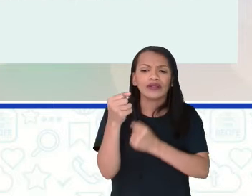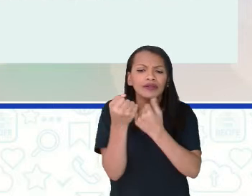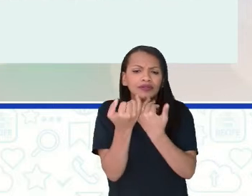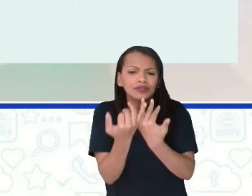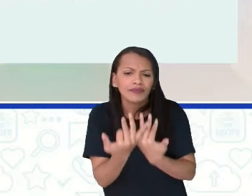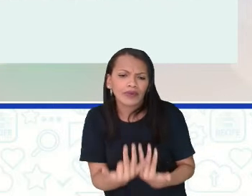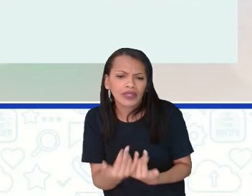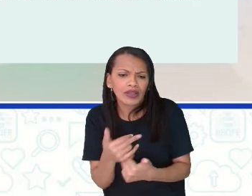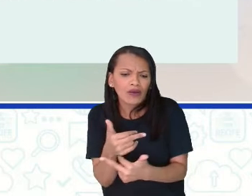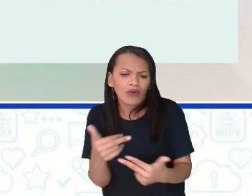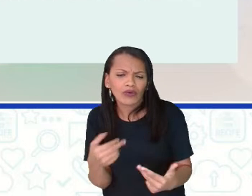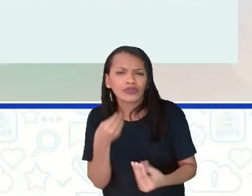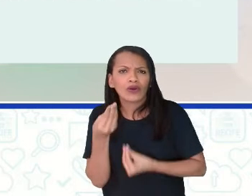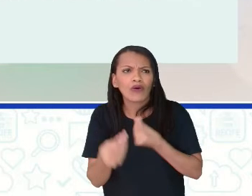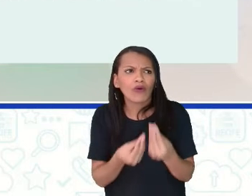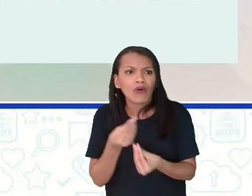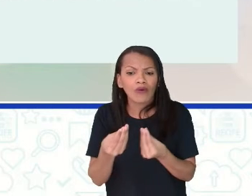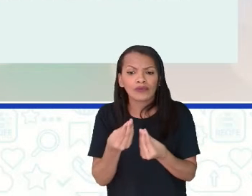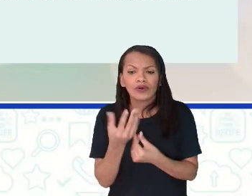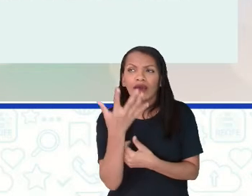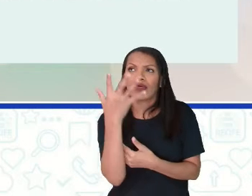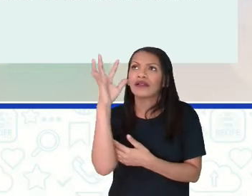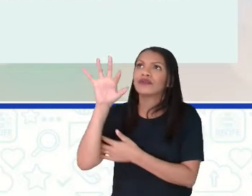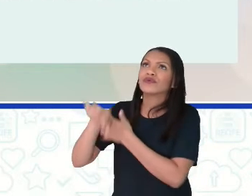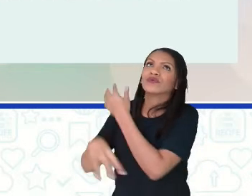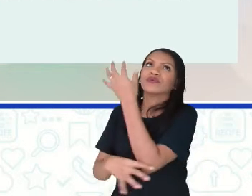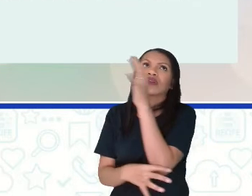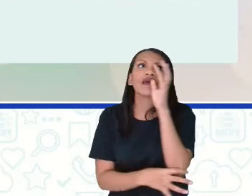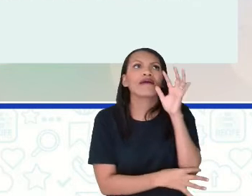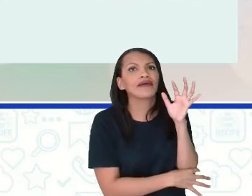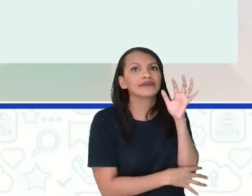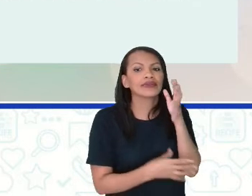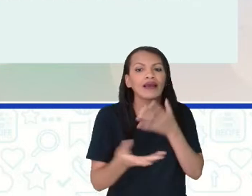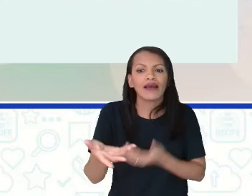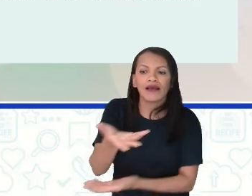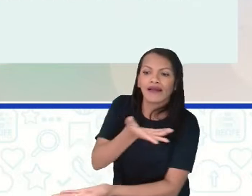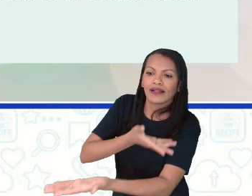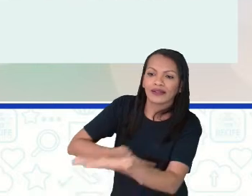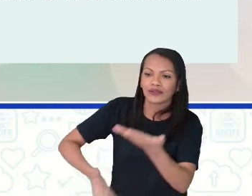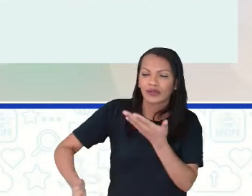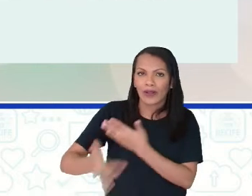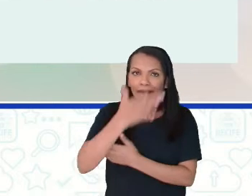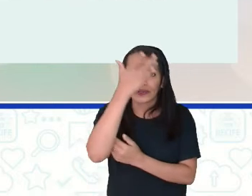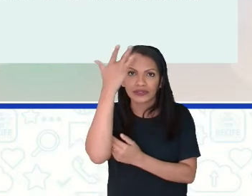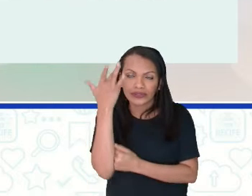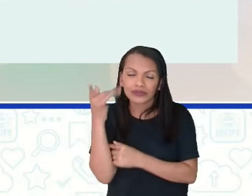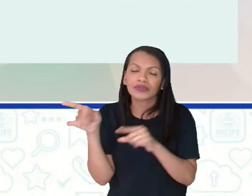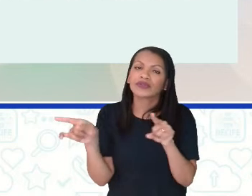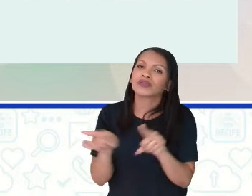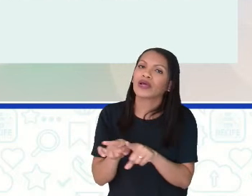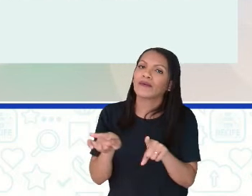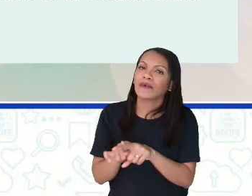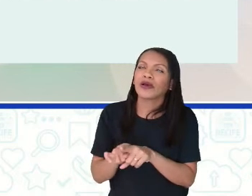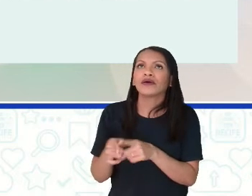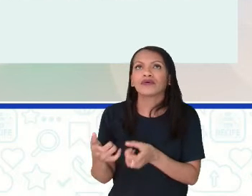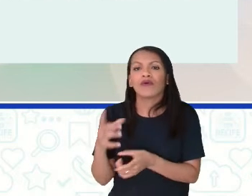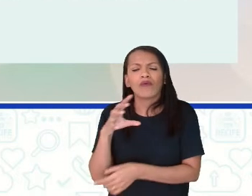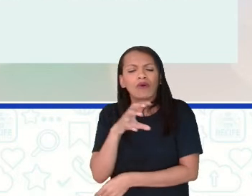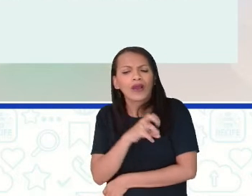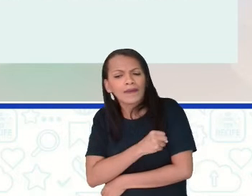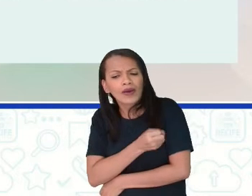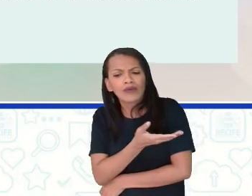explicações sobre as manifestações da natureza, as relações entre as pessoas, seus defeitos, suas paixões,